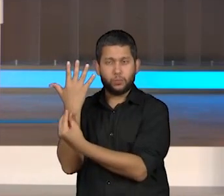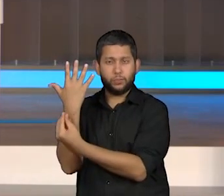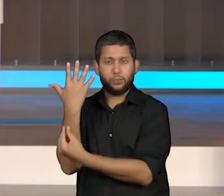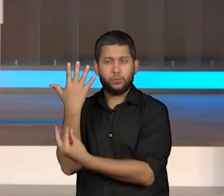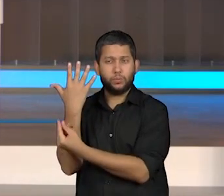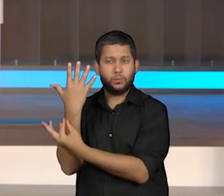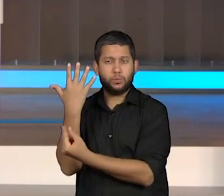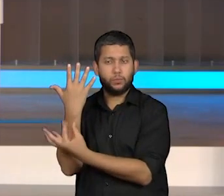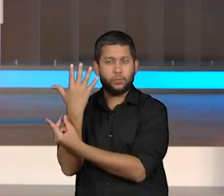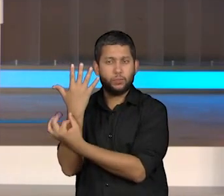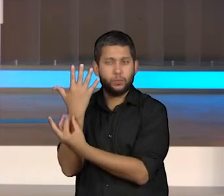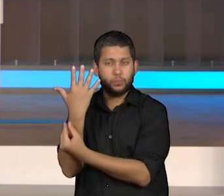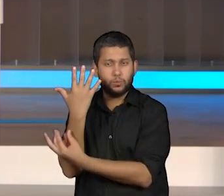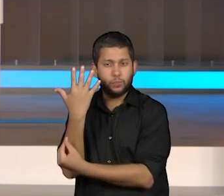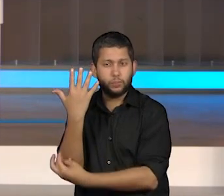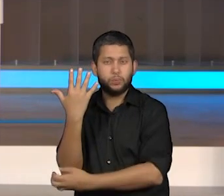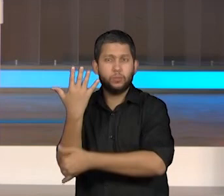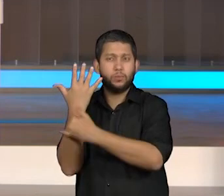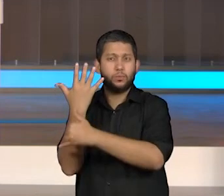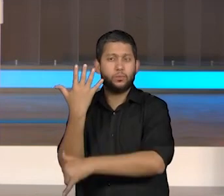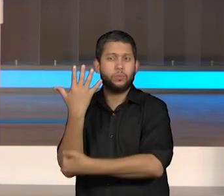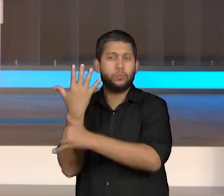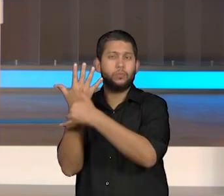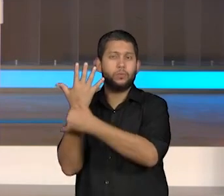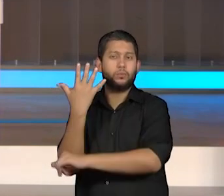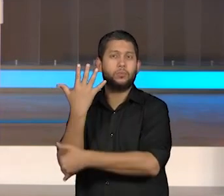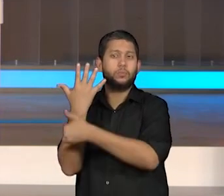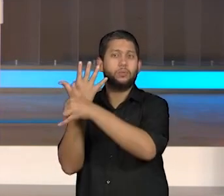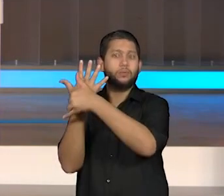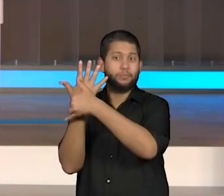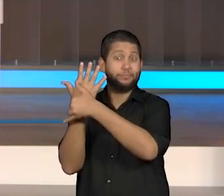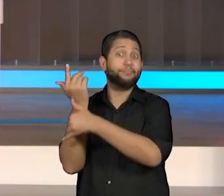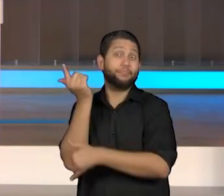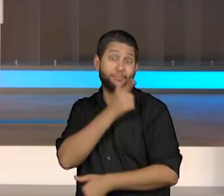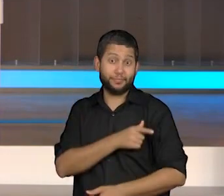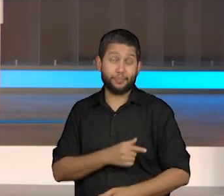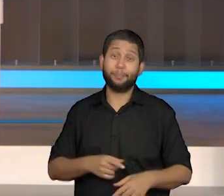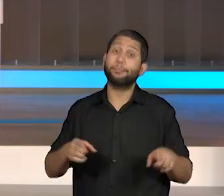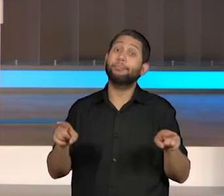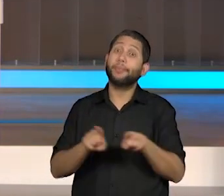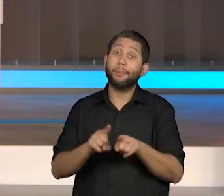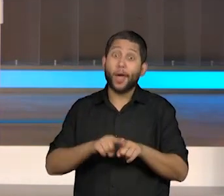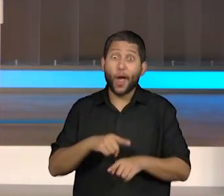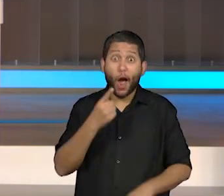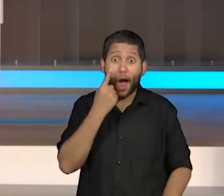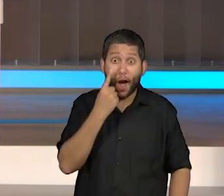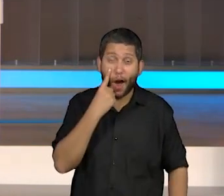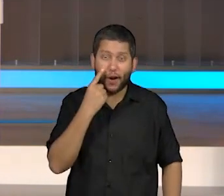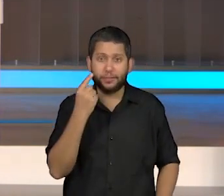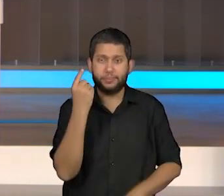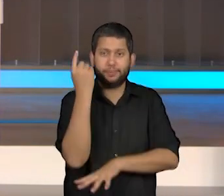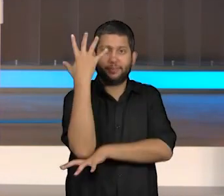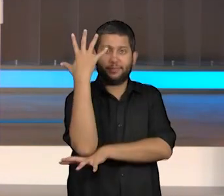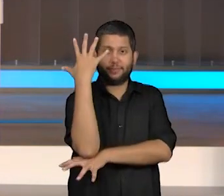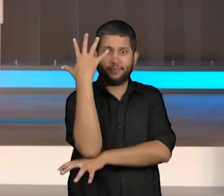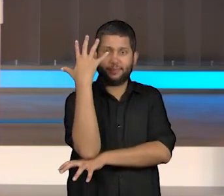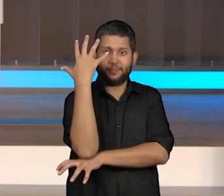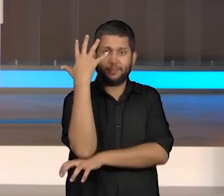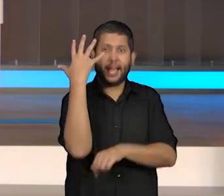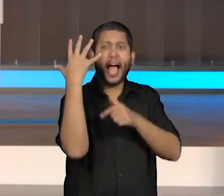de carbono e as raízes da planta trazem a água do solo para produzir, olha só,